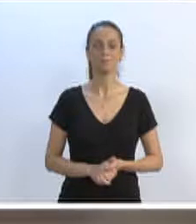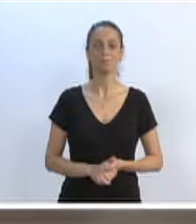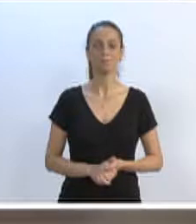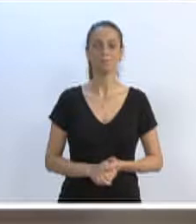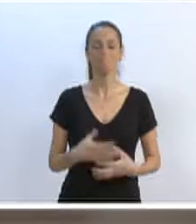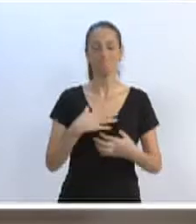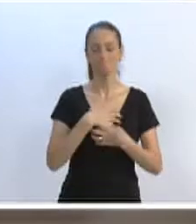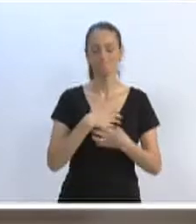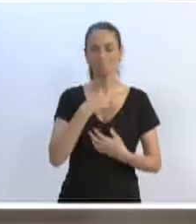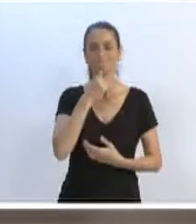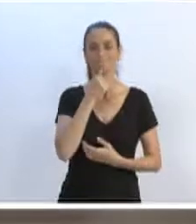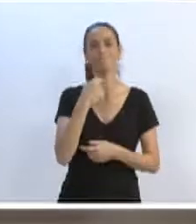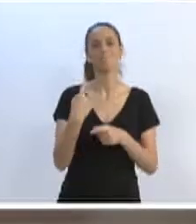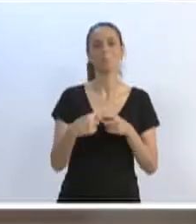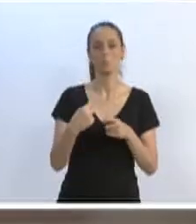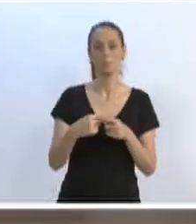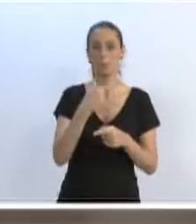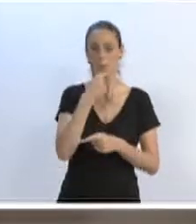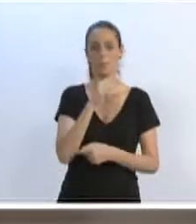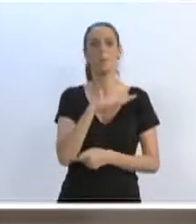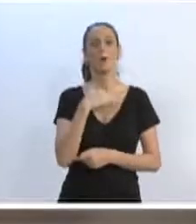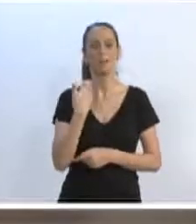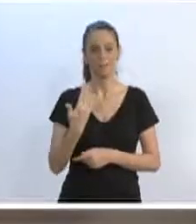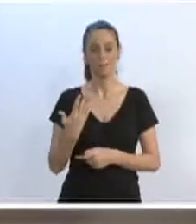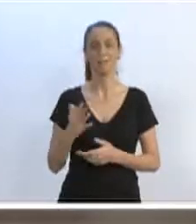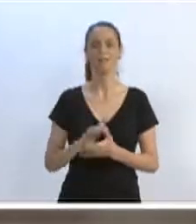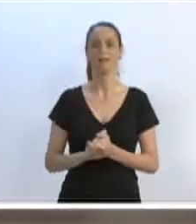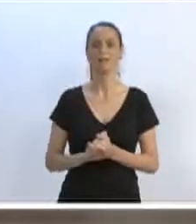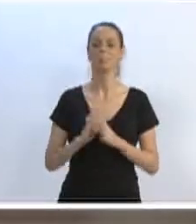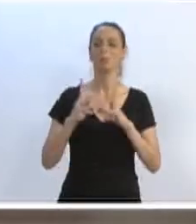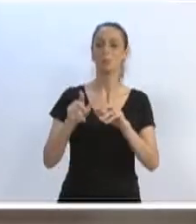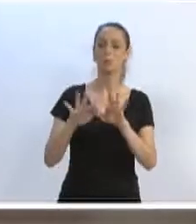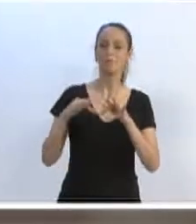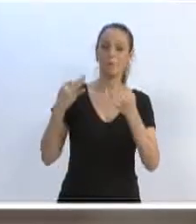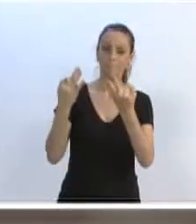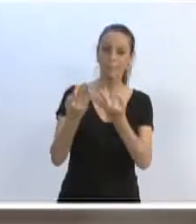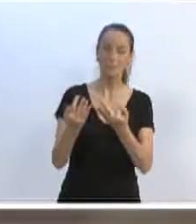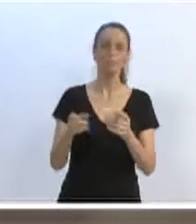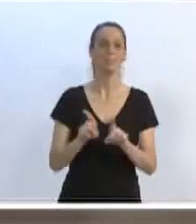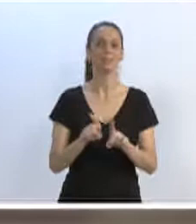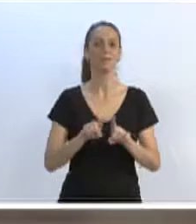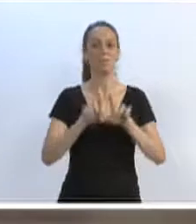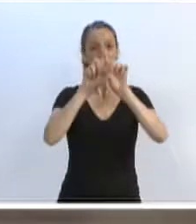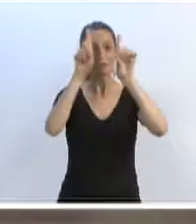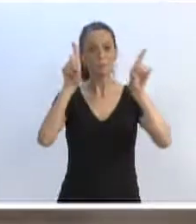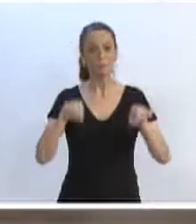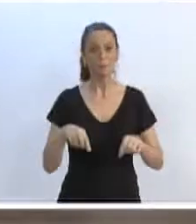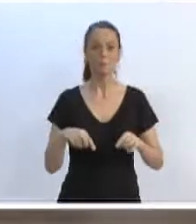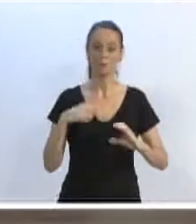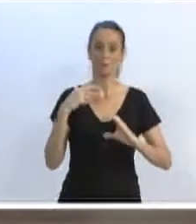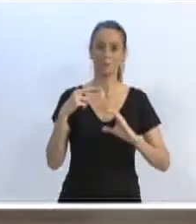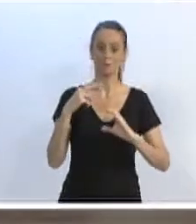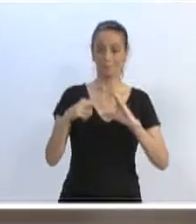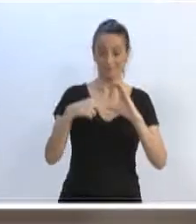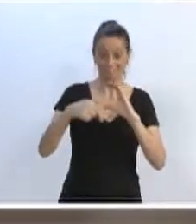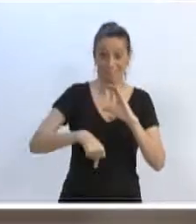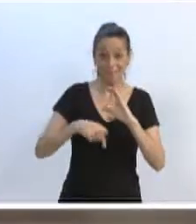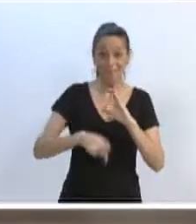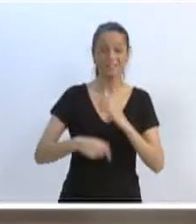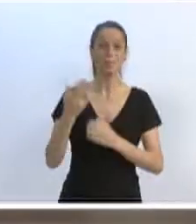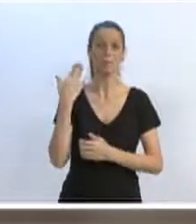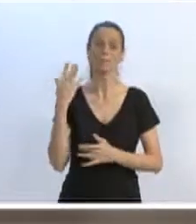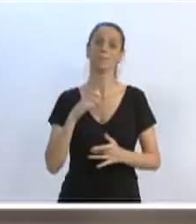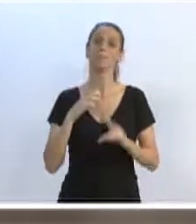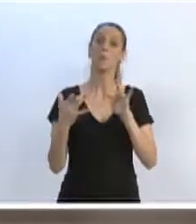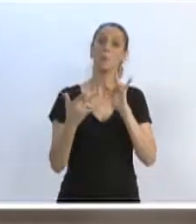de pesar a toda a família, a todos os amigos, aos senhores vereadores, aos servidores dessa casa que conviveram com o saudoso Nagel